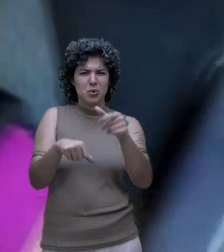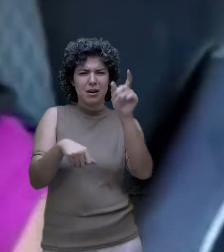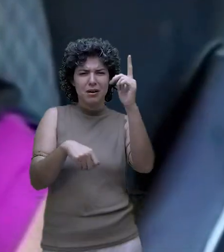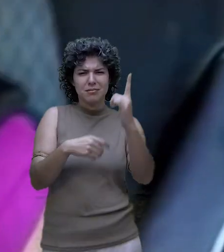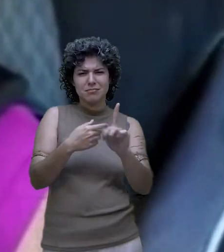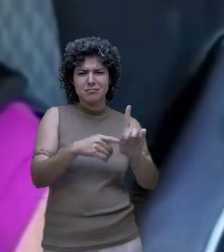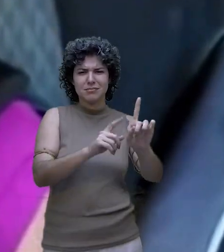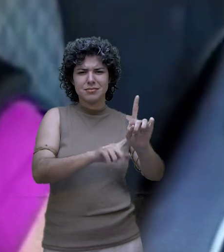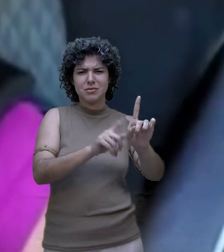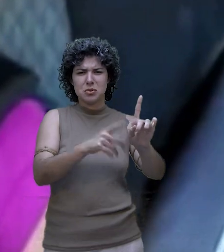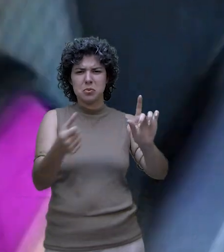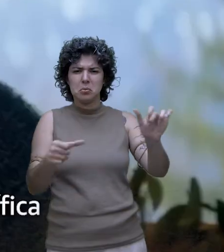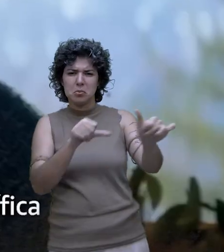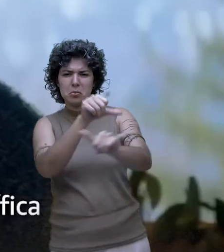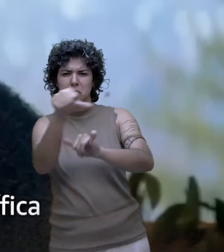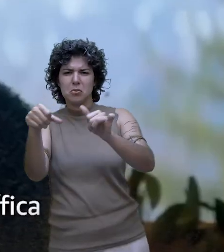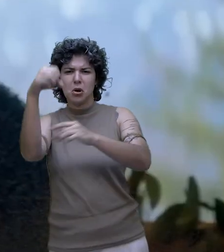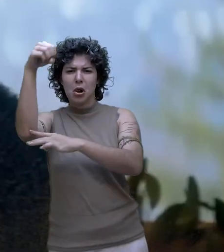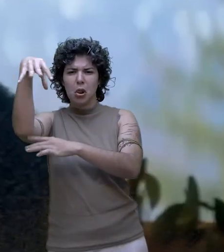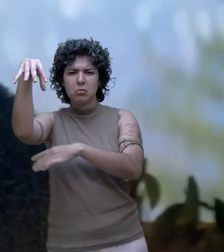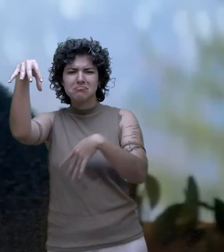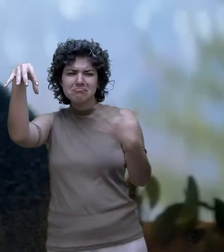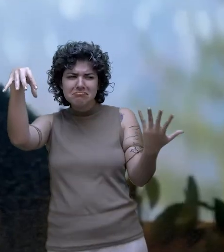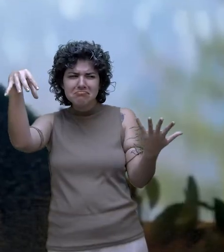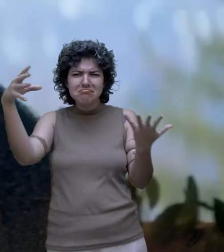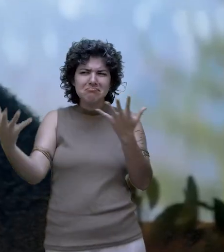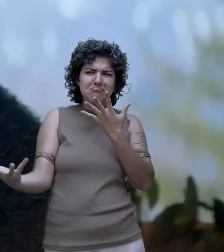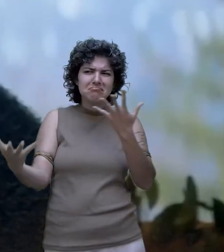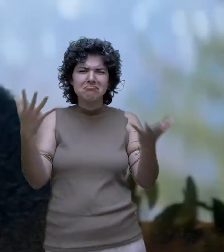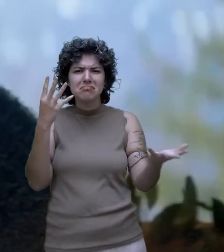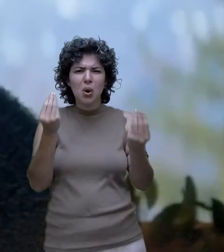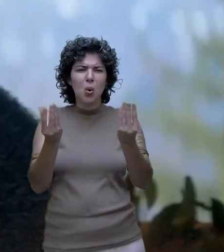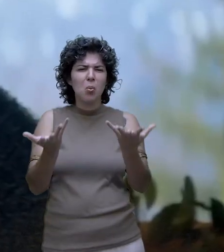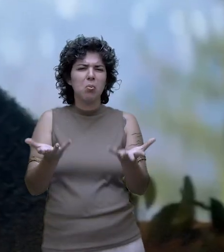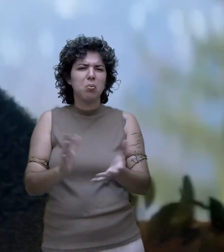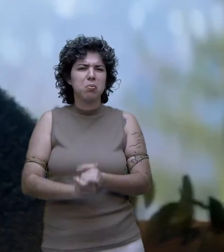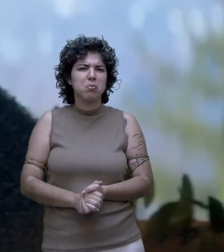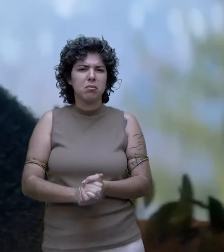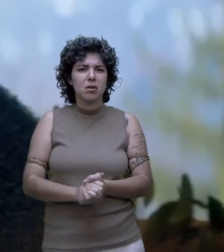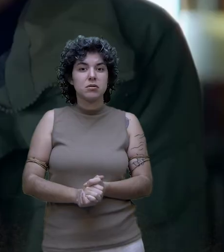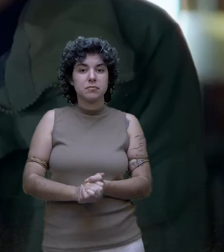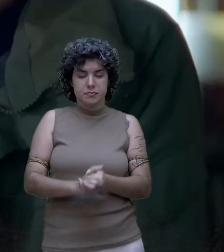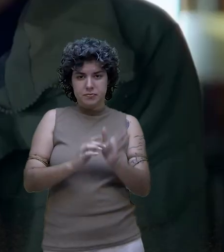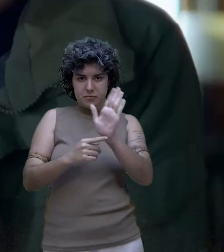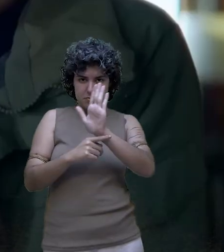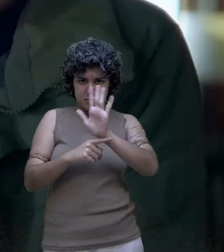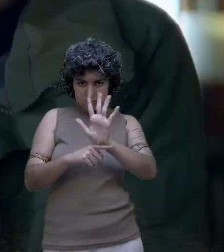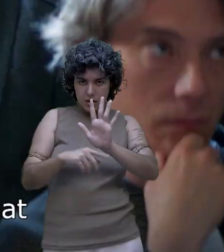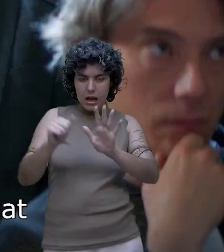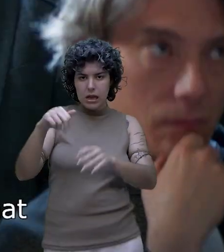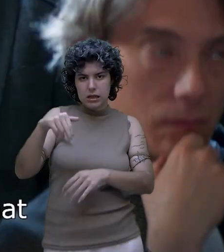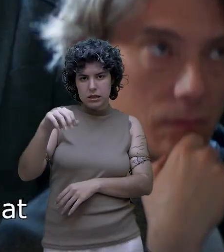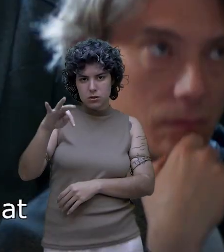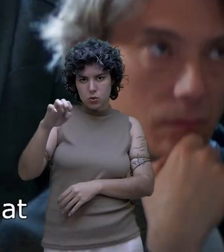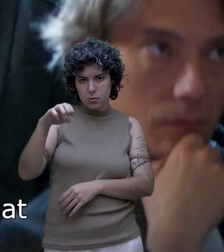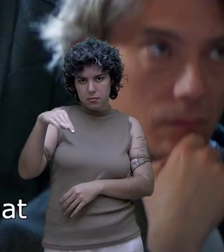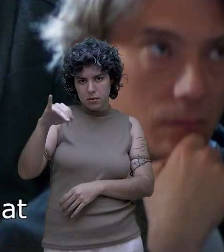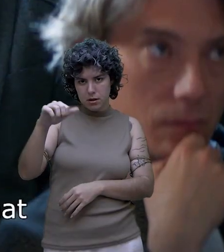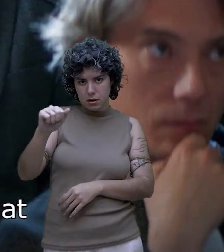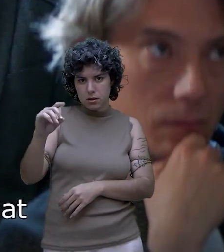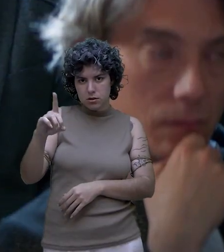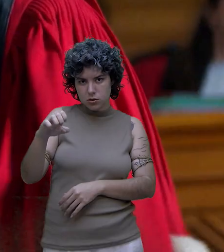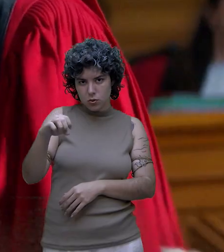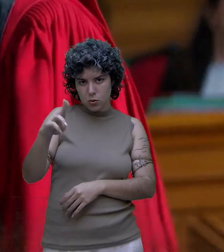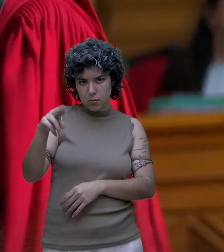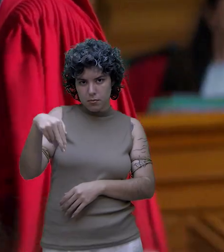notaria. A regra é cruel. O filme Anatomia de uma Queda, de 2023, é uma aula de como fazer